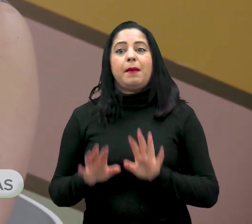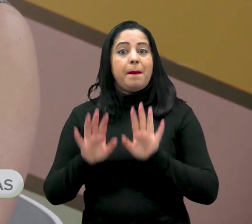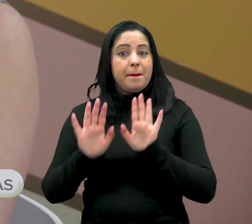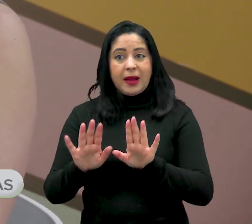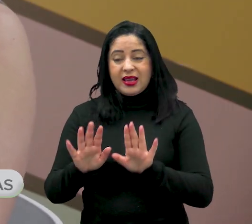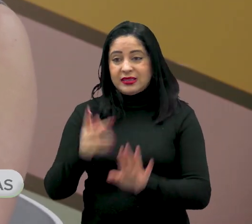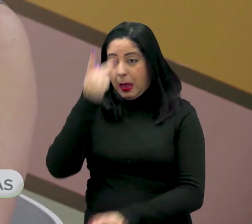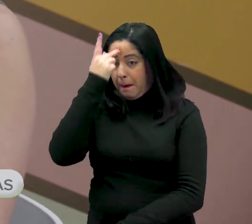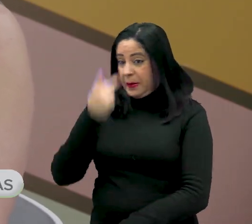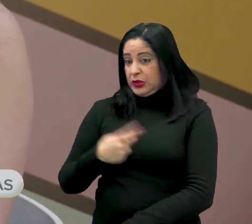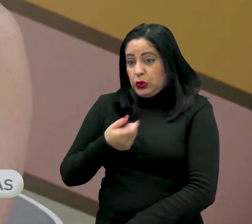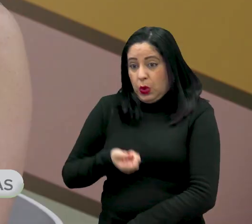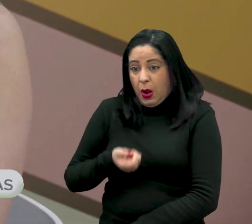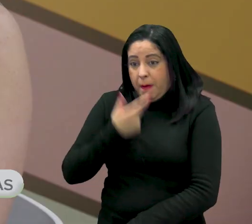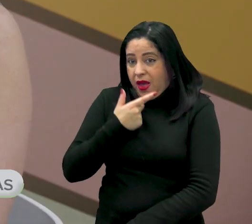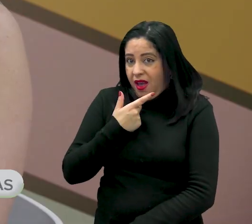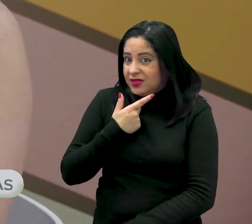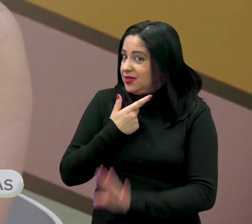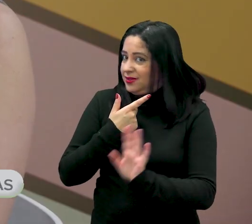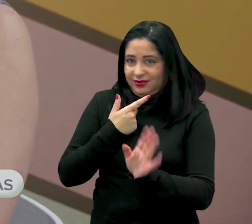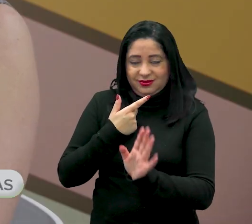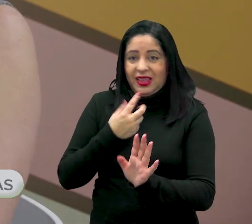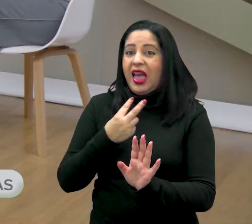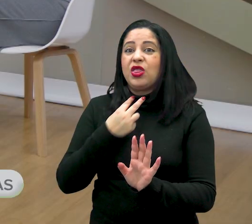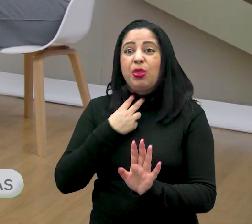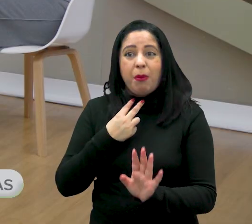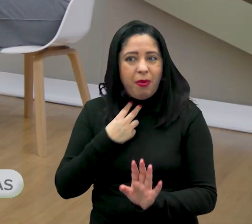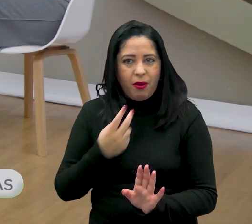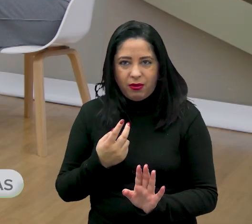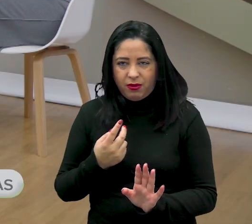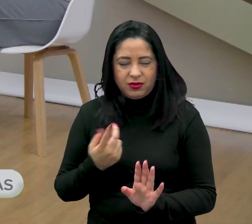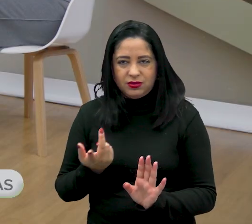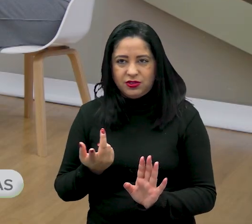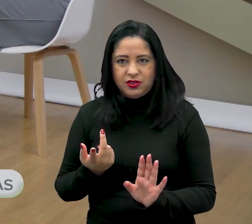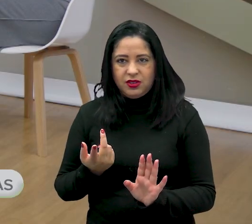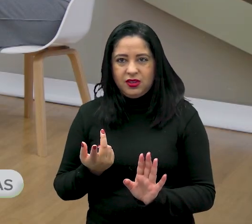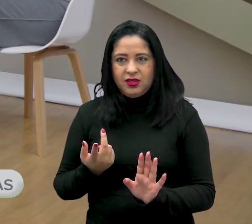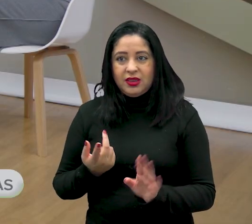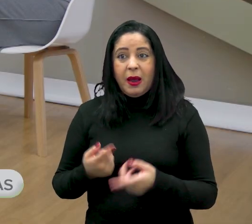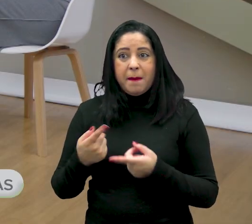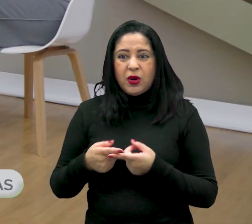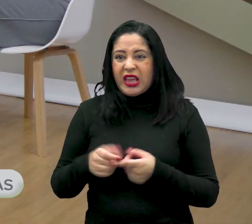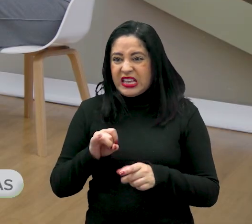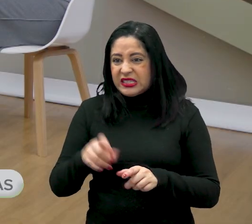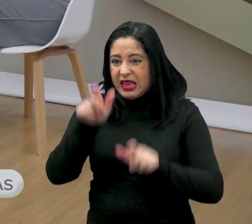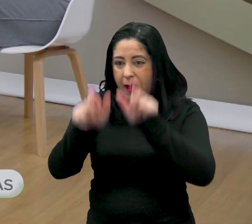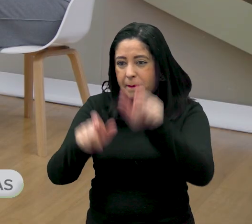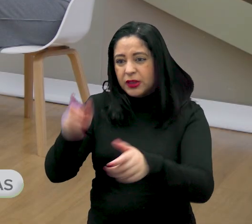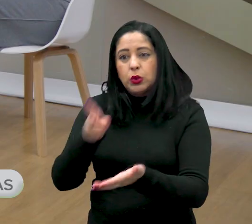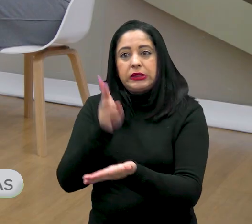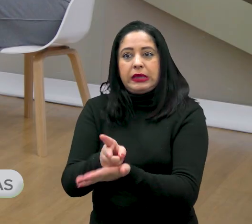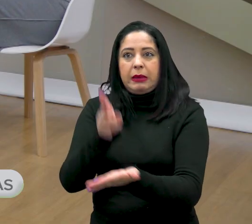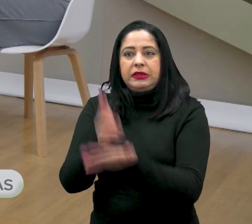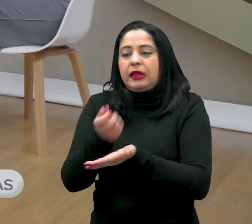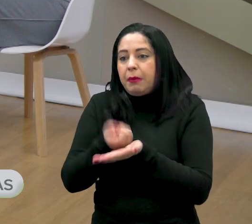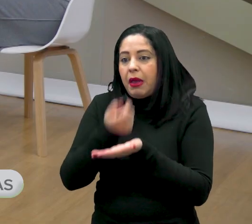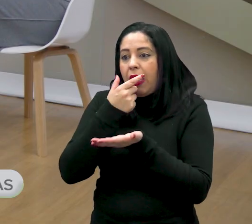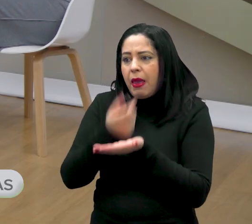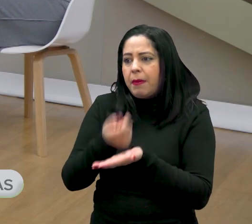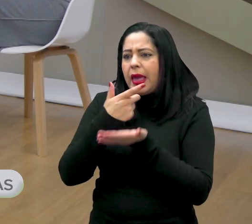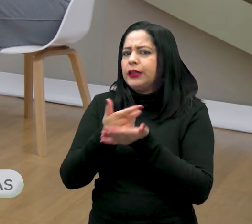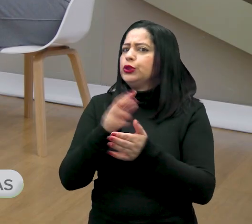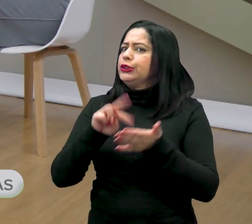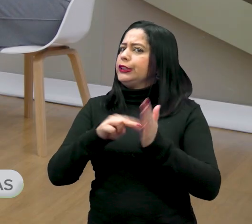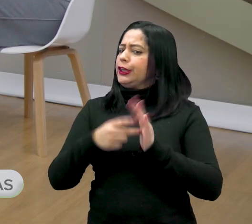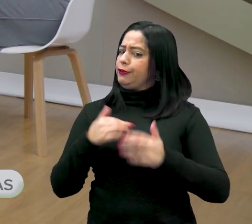A automedicação nunca vai ser indicada. Sim. Se você está tendo que tomar remédio para algum quadro, é porque tem algo diferente, algo estranho está